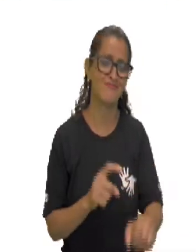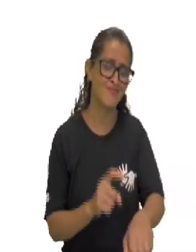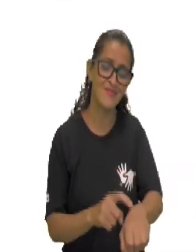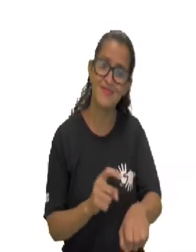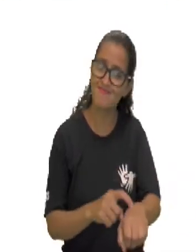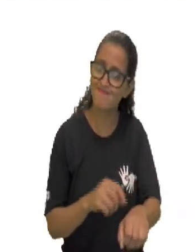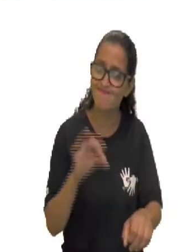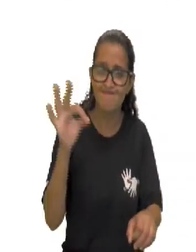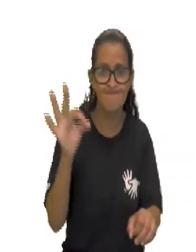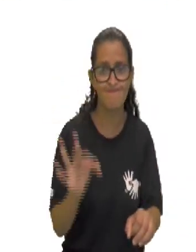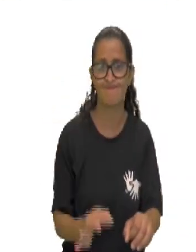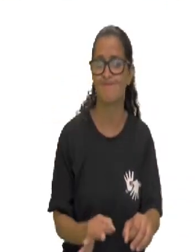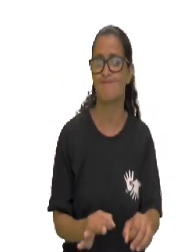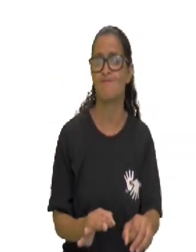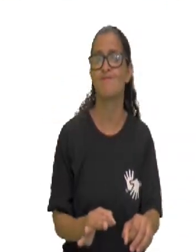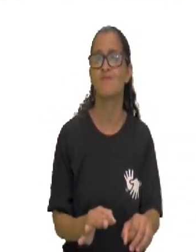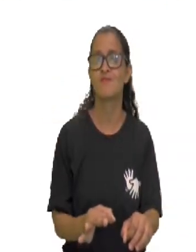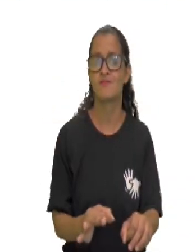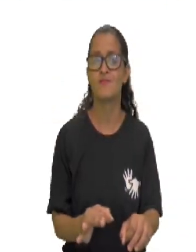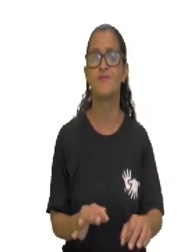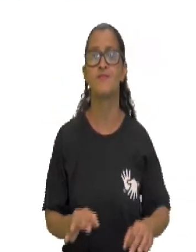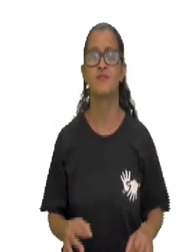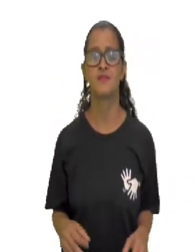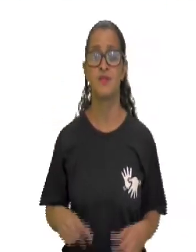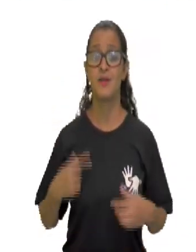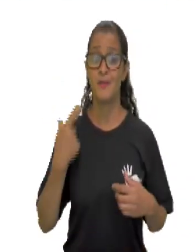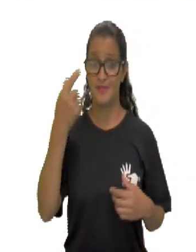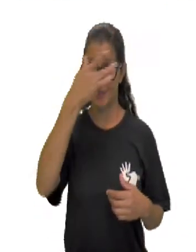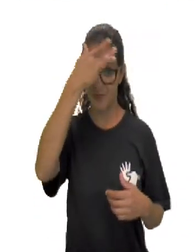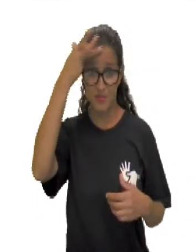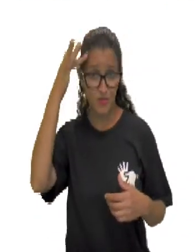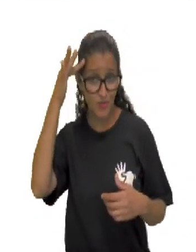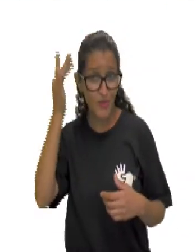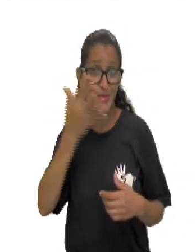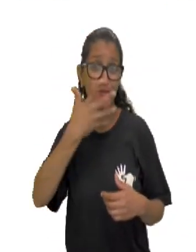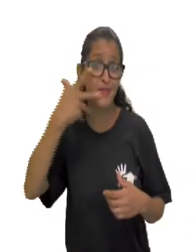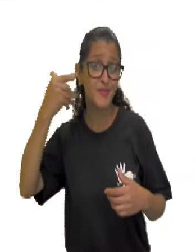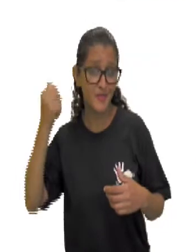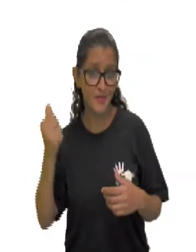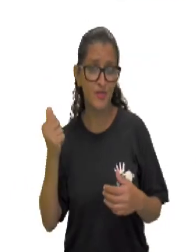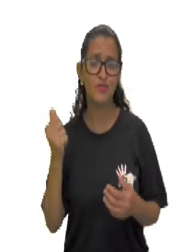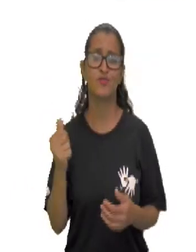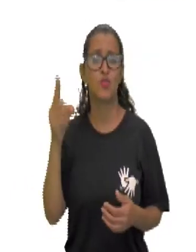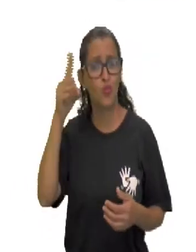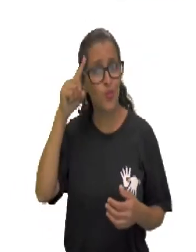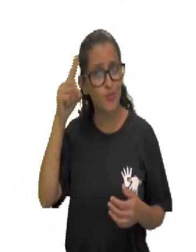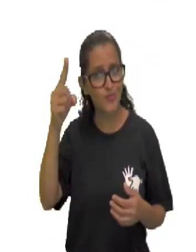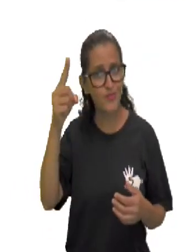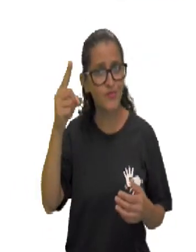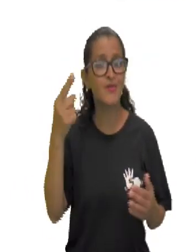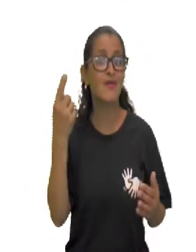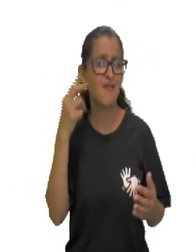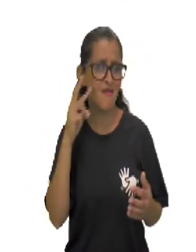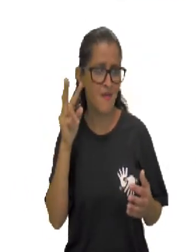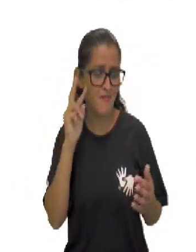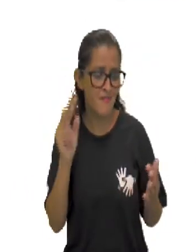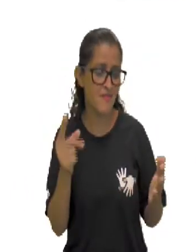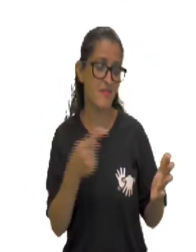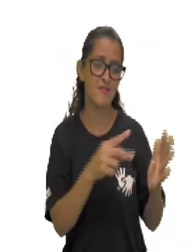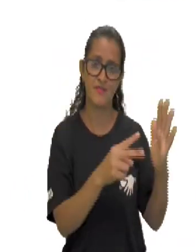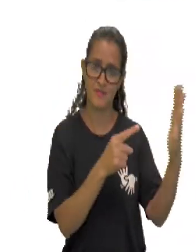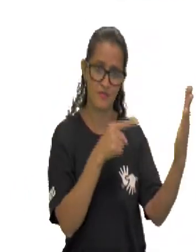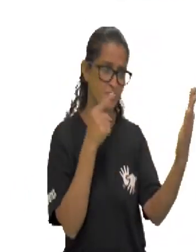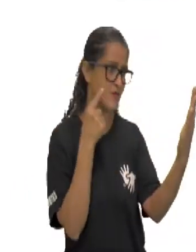nossa disciplina, a buscar melhorar. Como eu falei para você, ir para frente do espelho, se